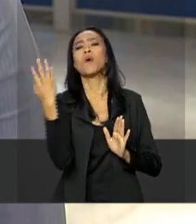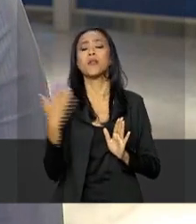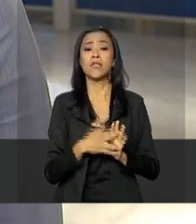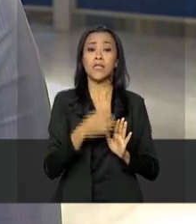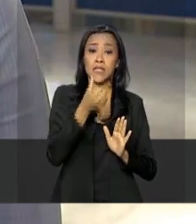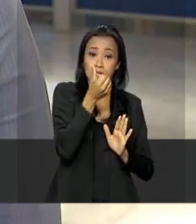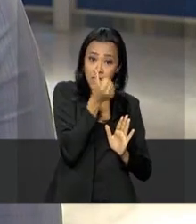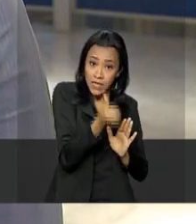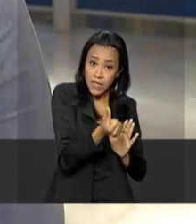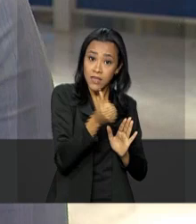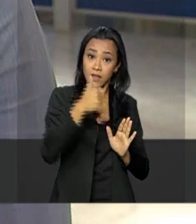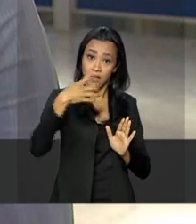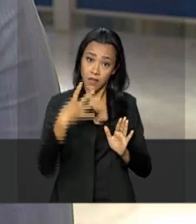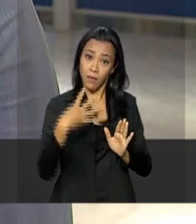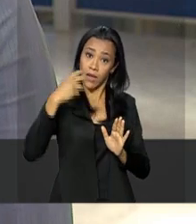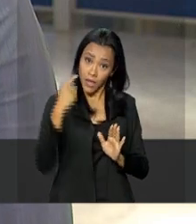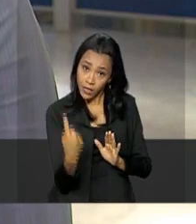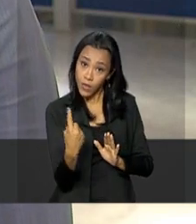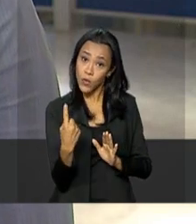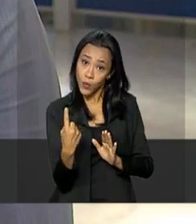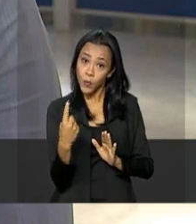unidades espalhadas por mais de